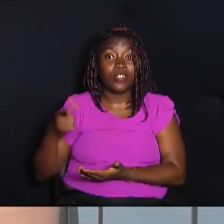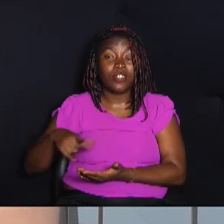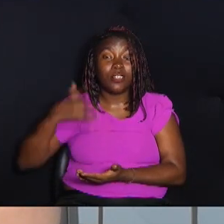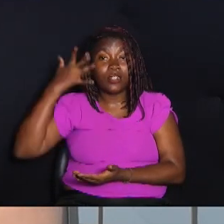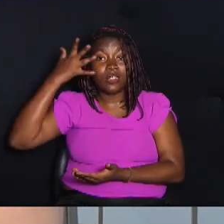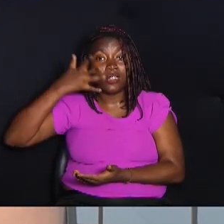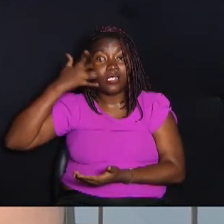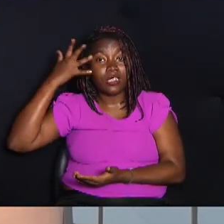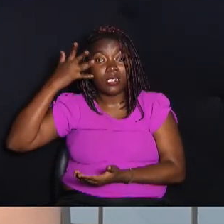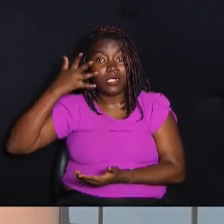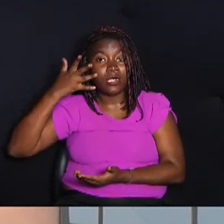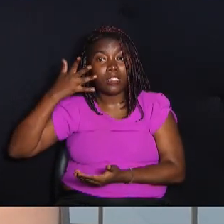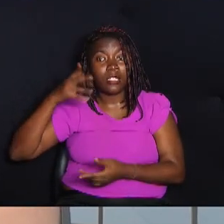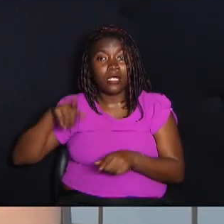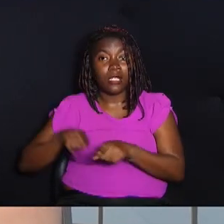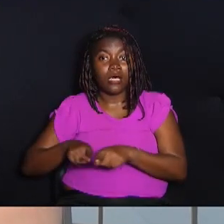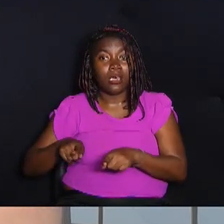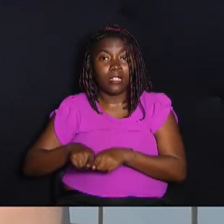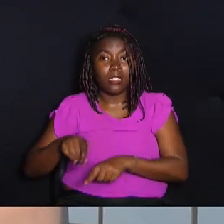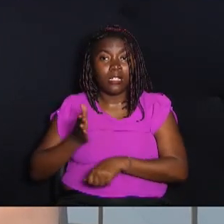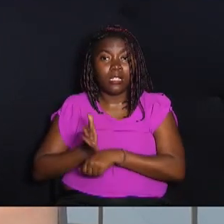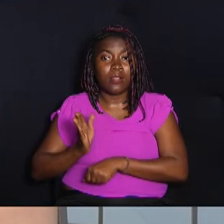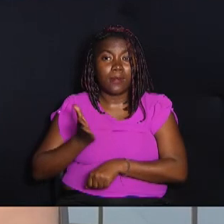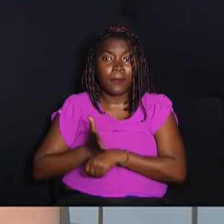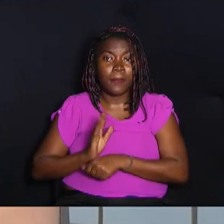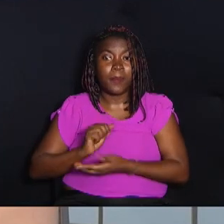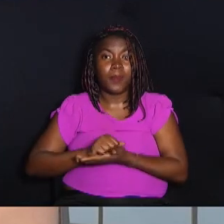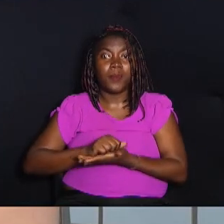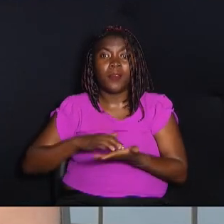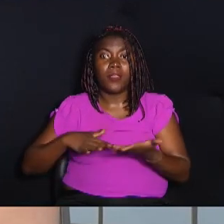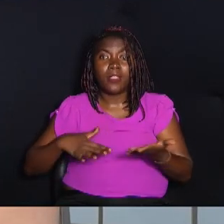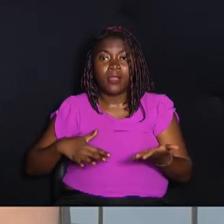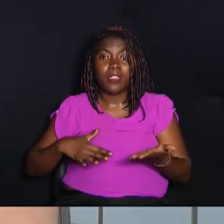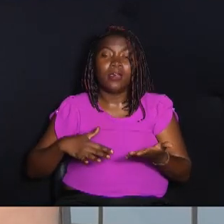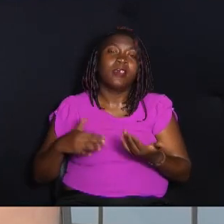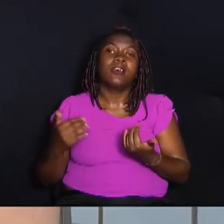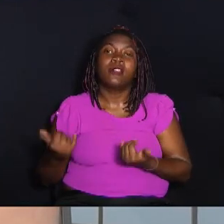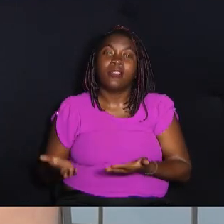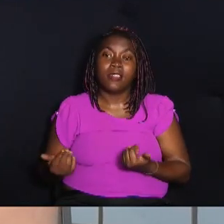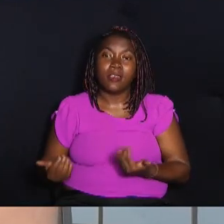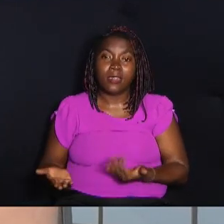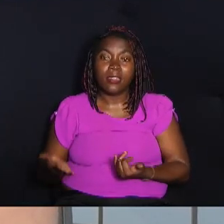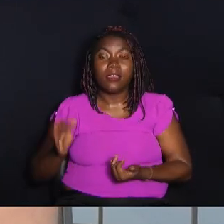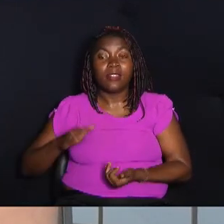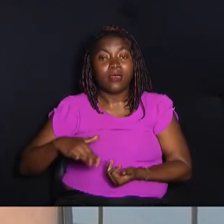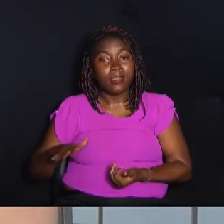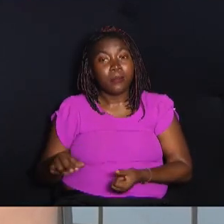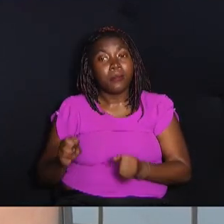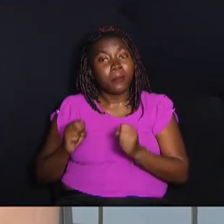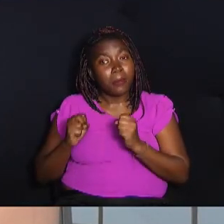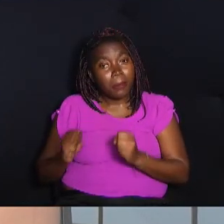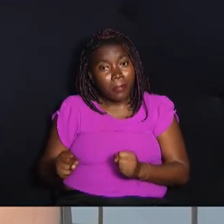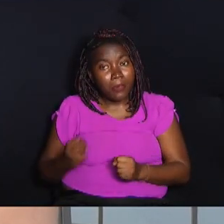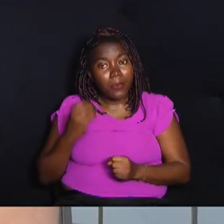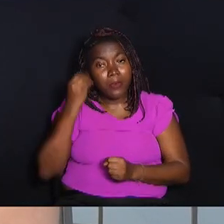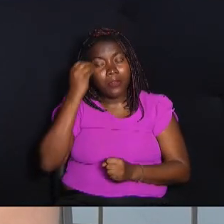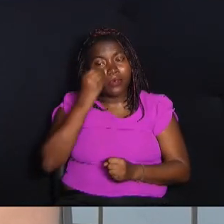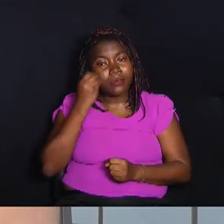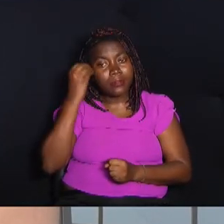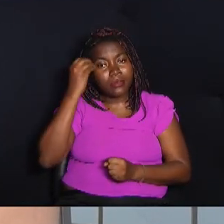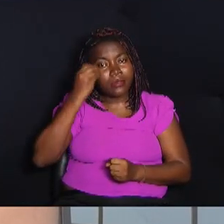mas fazer exercícios ou atividades que os adolescentes, as crianças possam vivenciar